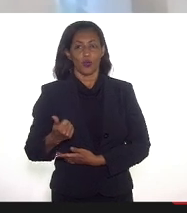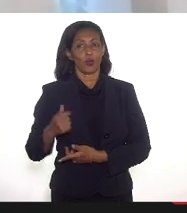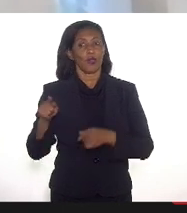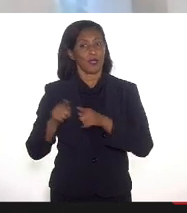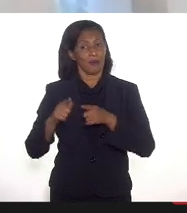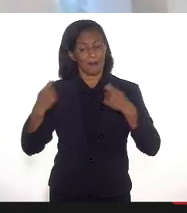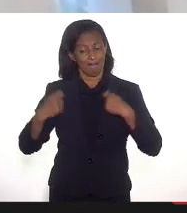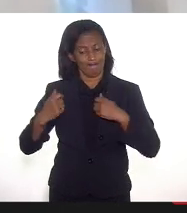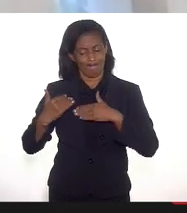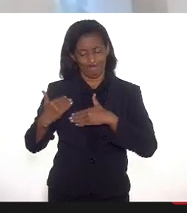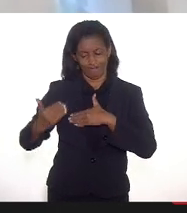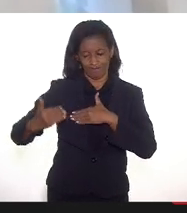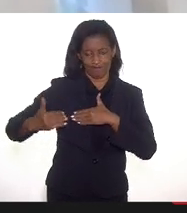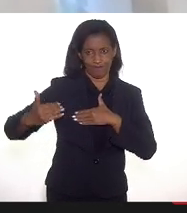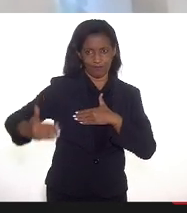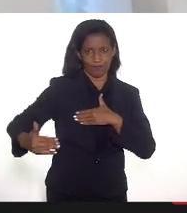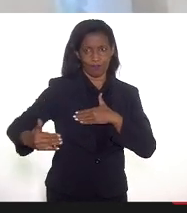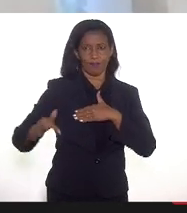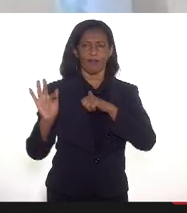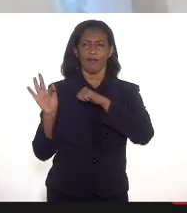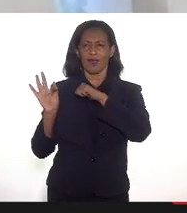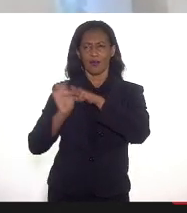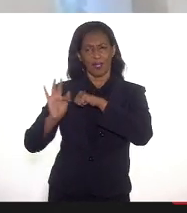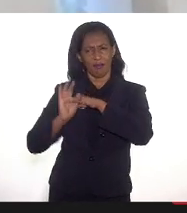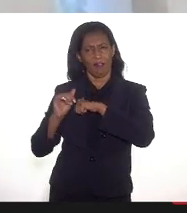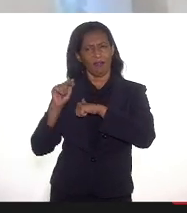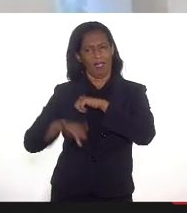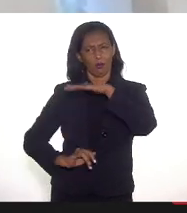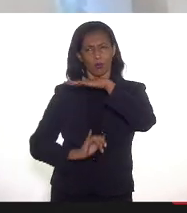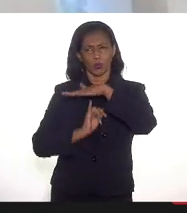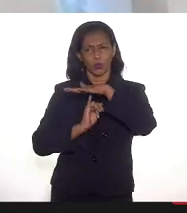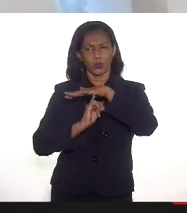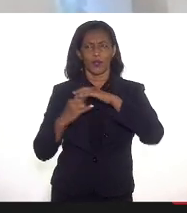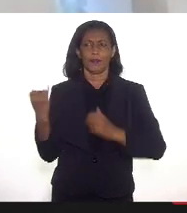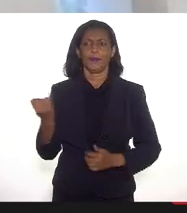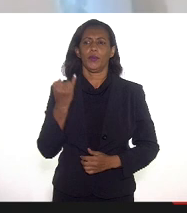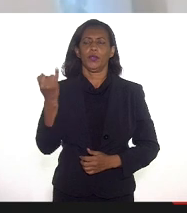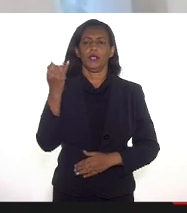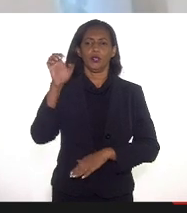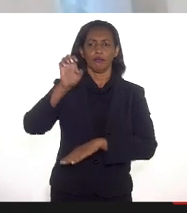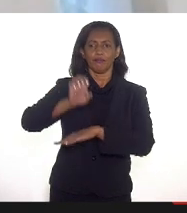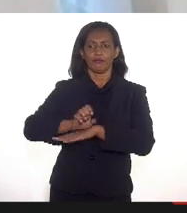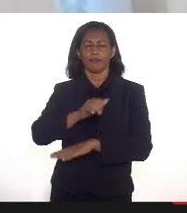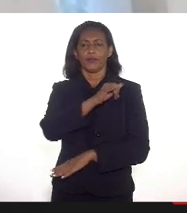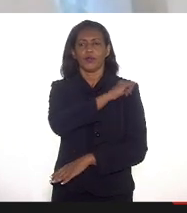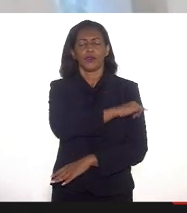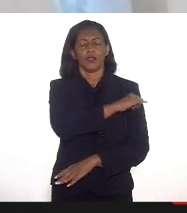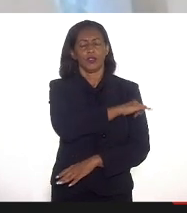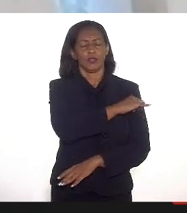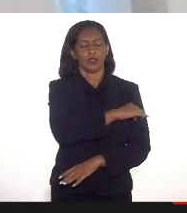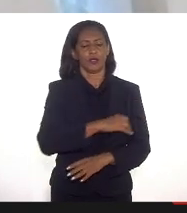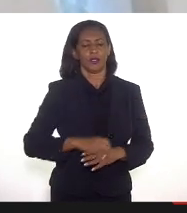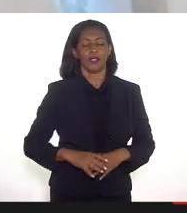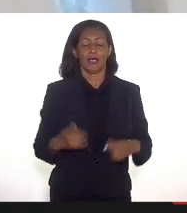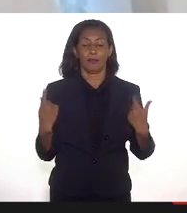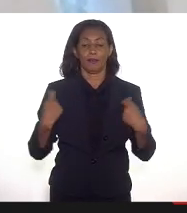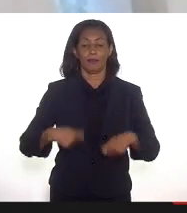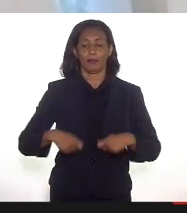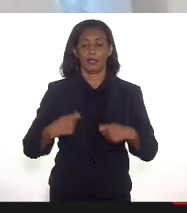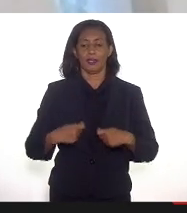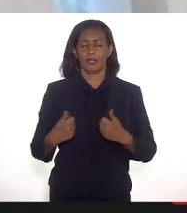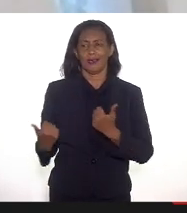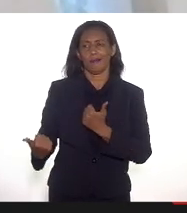avançar. A FATEC é uma instituição educacional muito importante do estado do Rio de Janeiro e que precisa